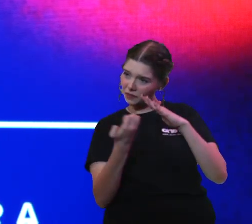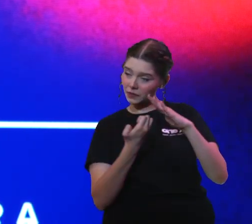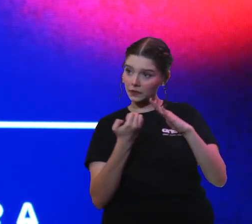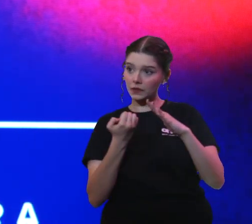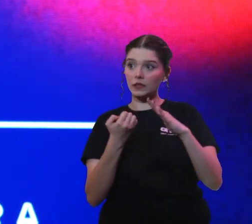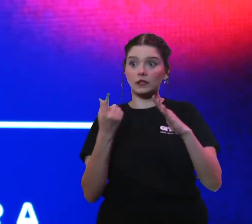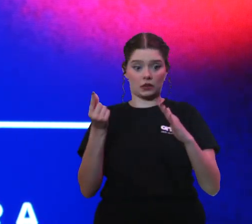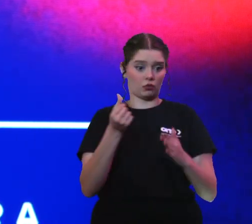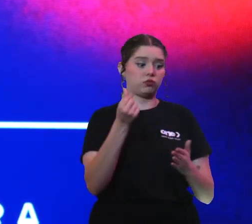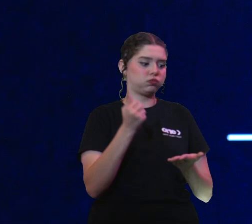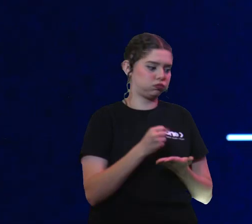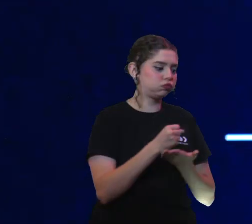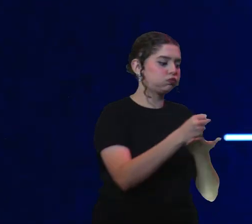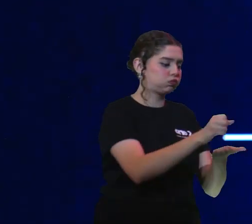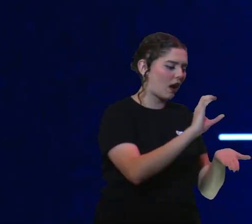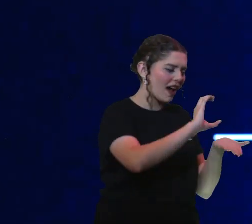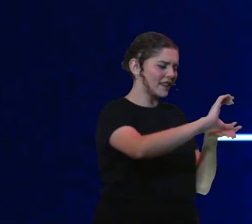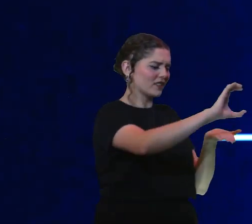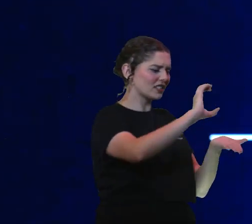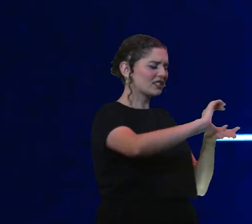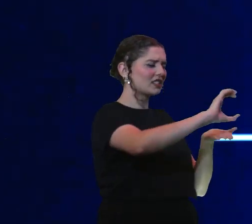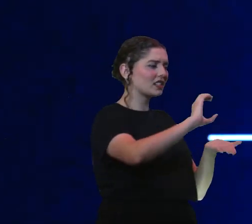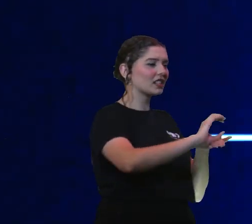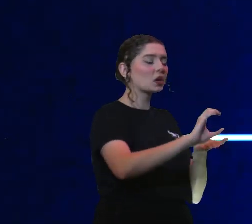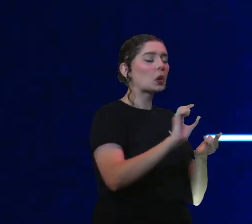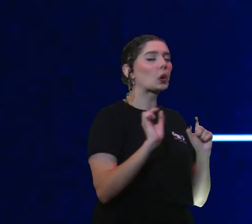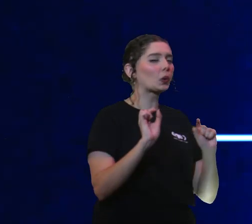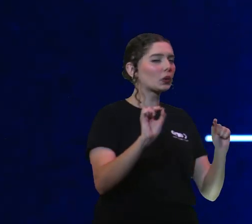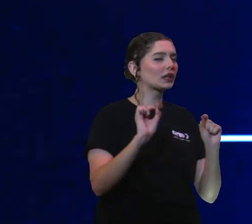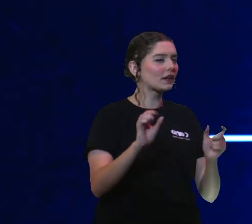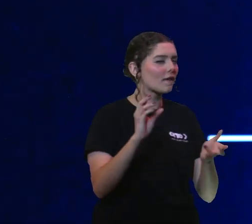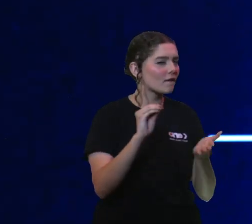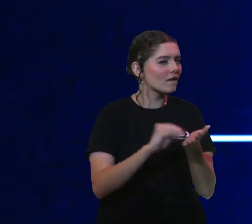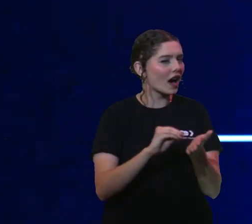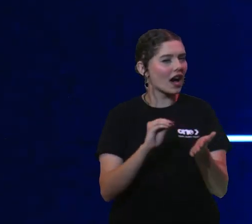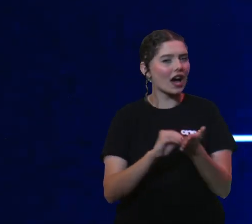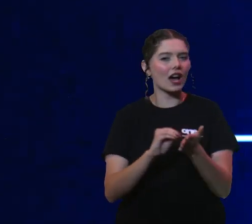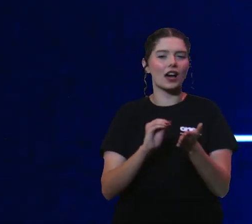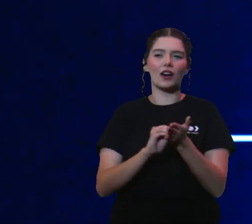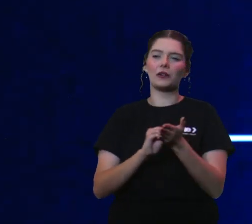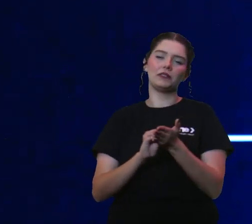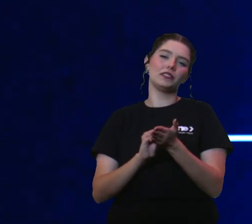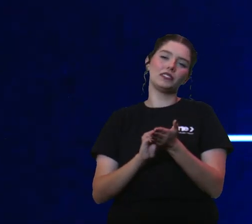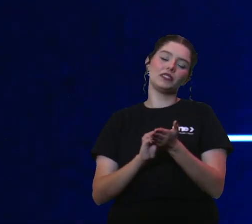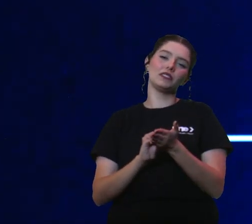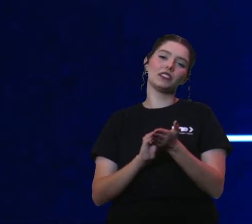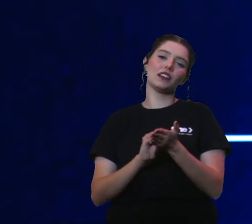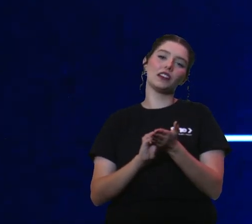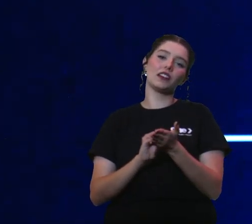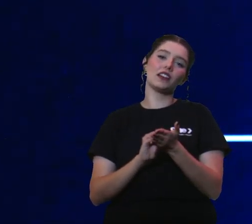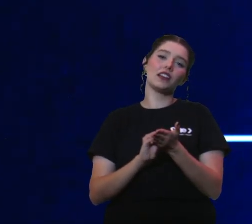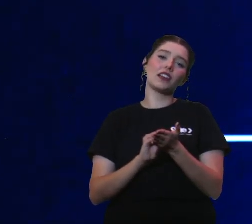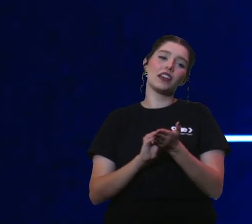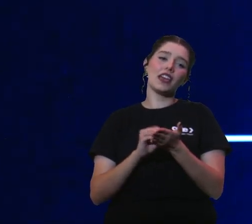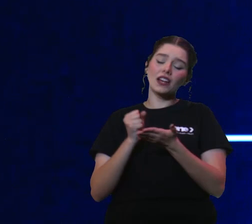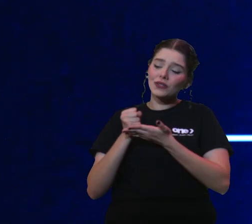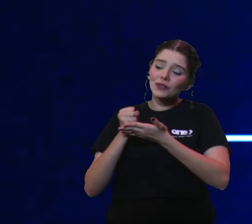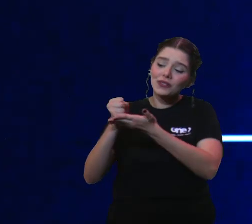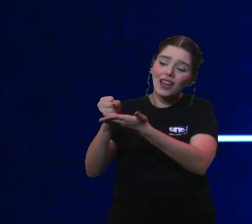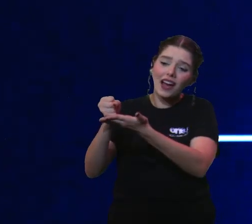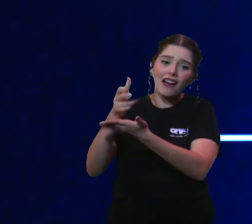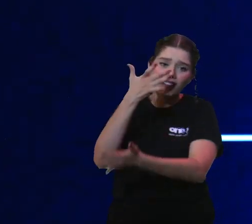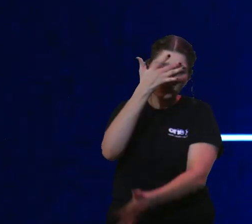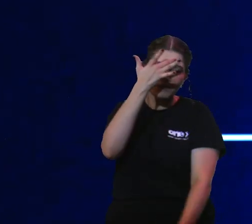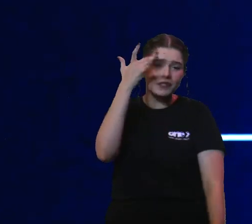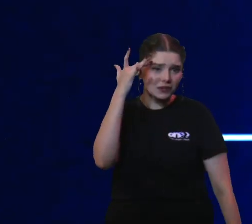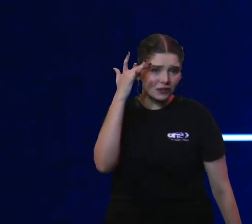negócio, no trabalho, na empresa que você tem, o que está mais faltando você investir lá não é em mais produção, é em almas.